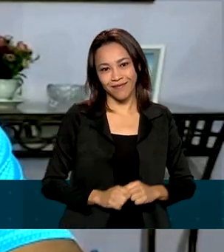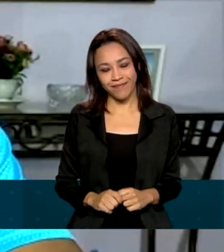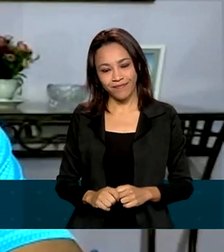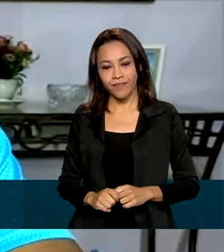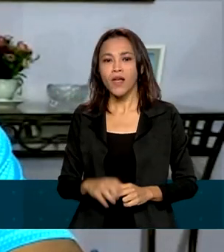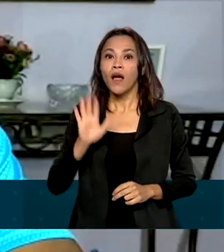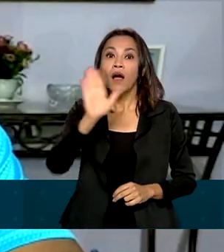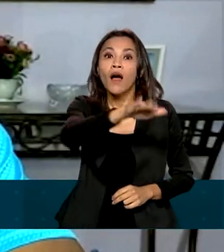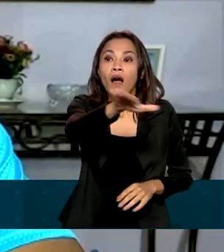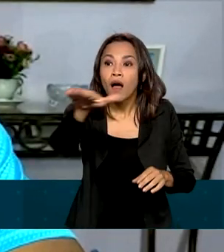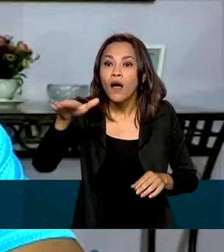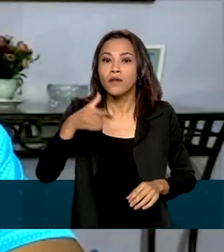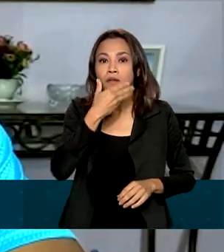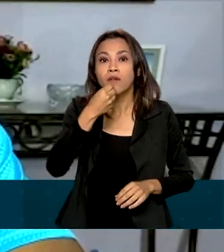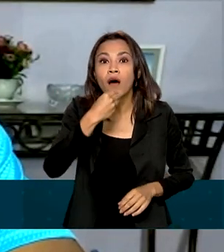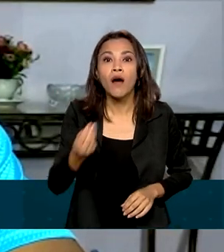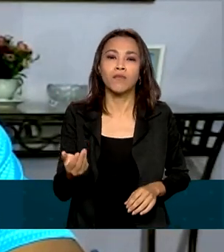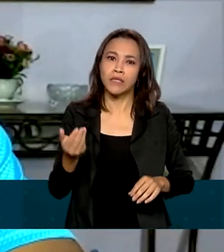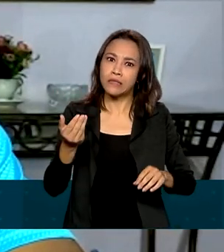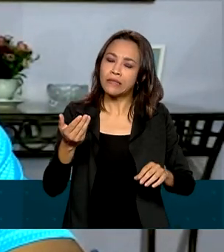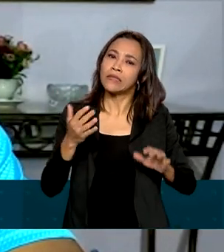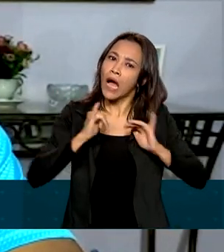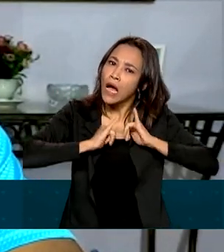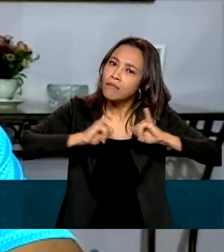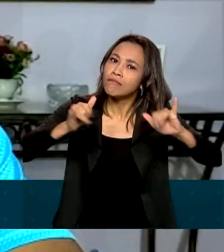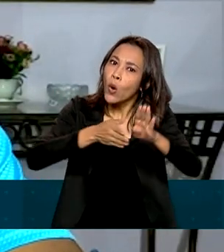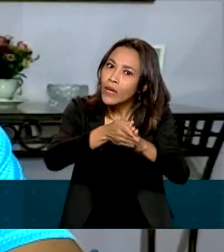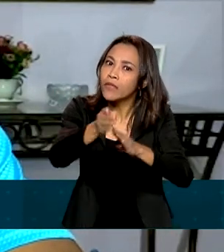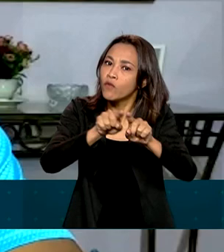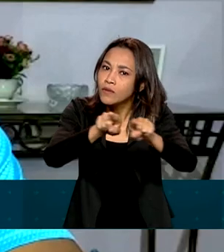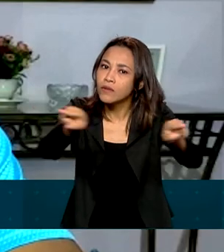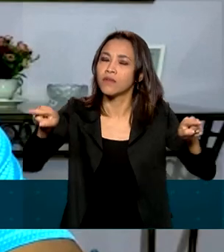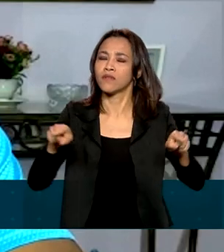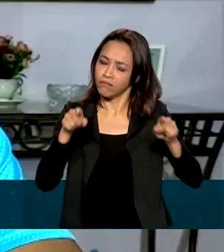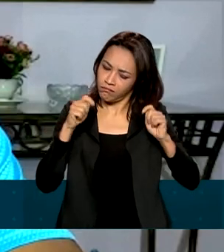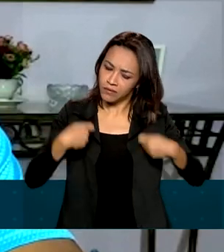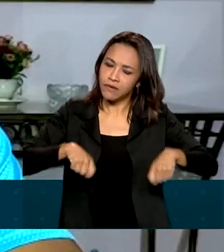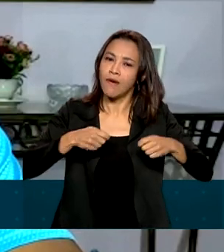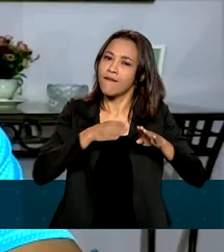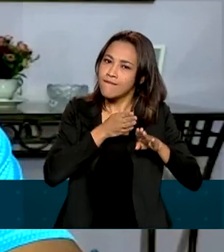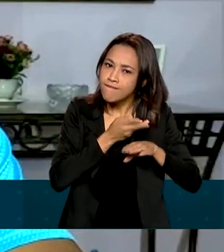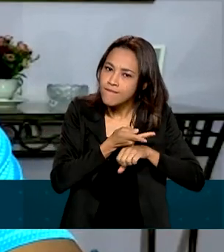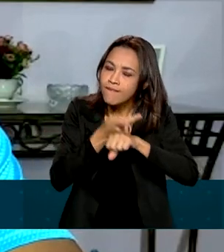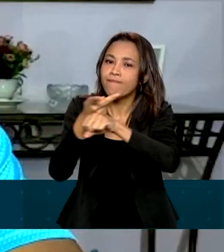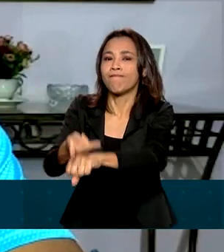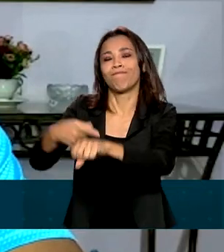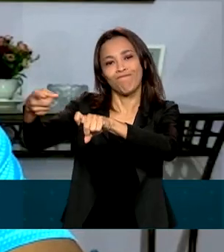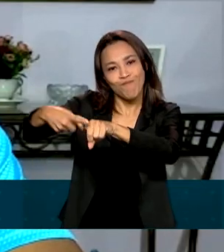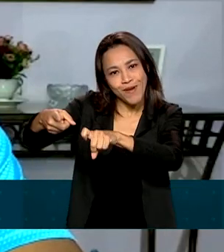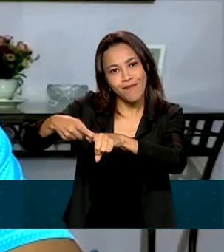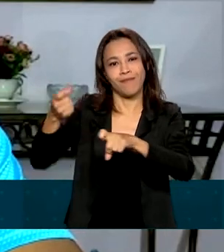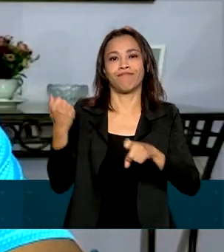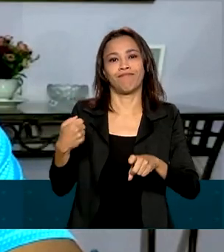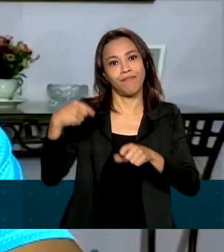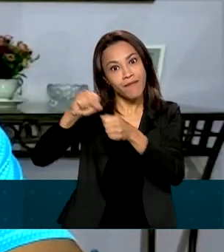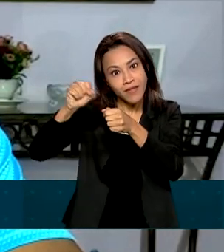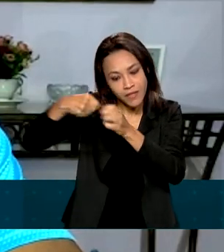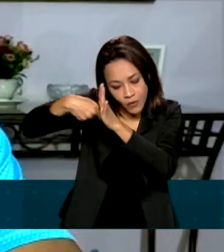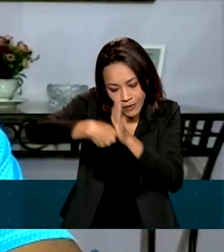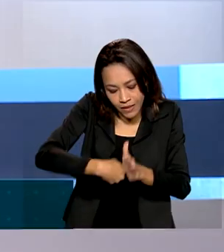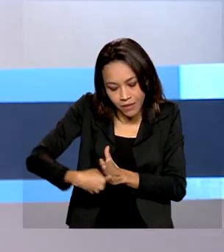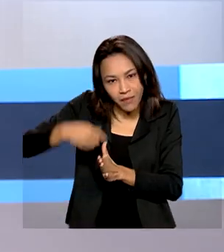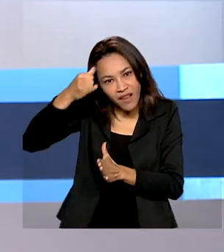Recomendo a todos os homens que realmente faz esse exame próprio